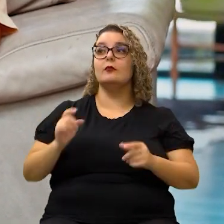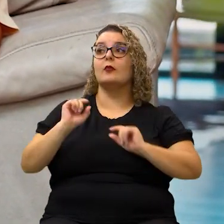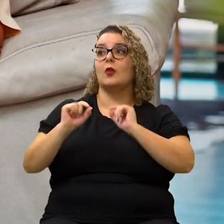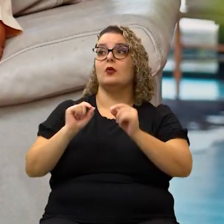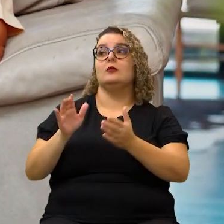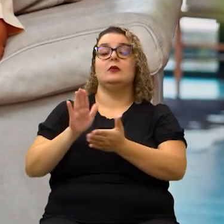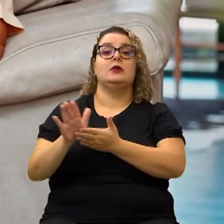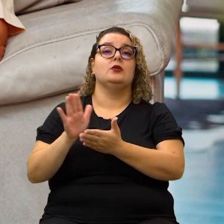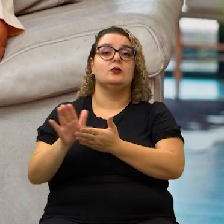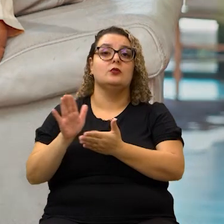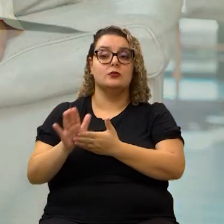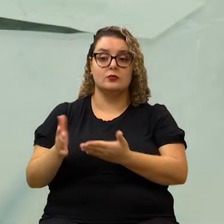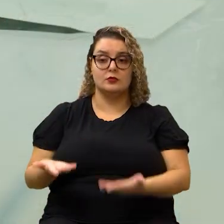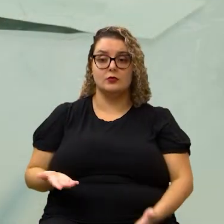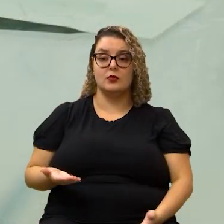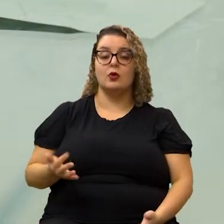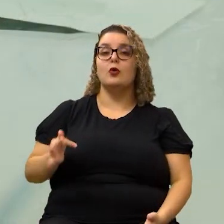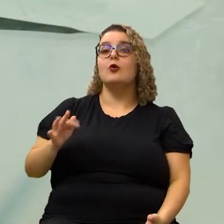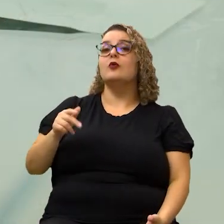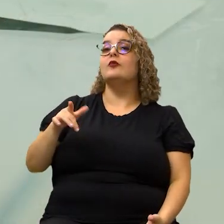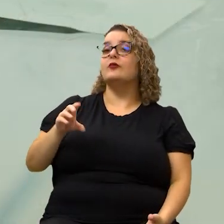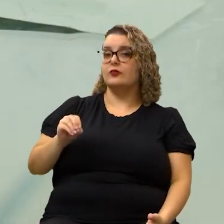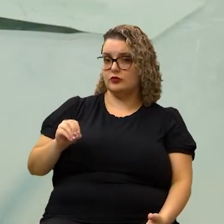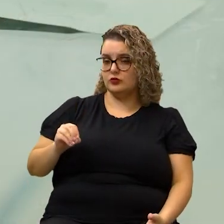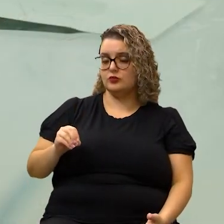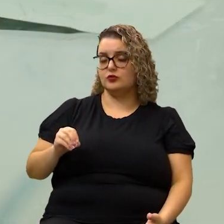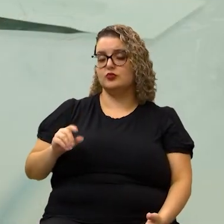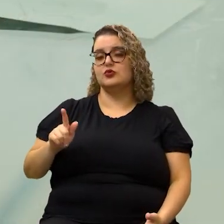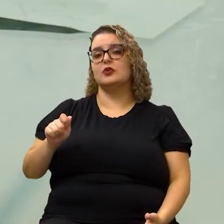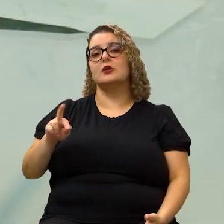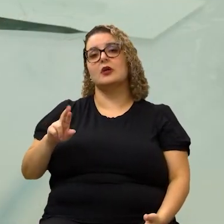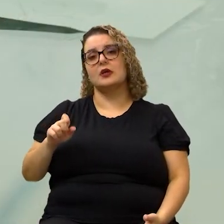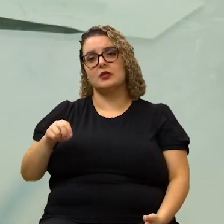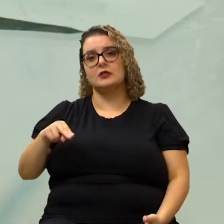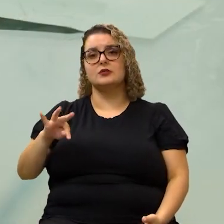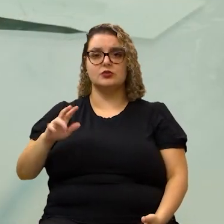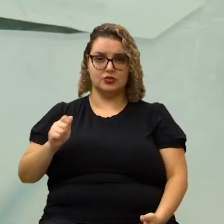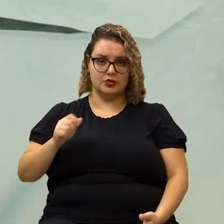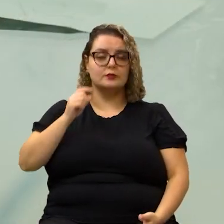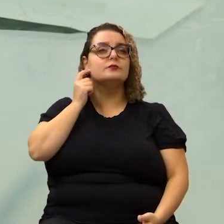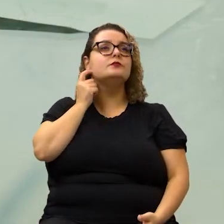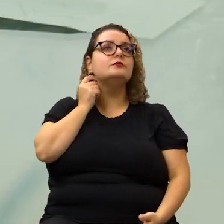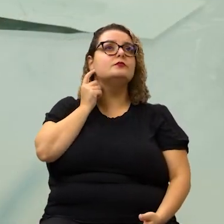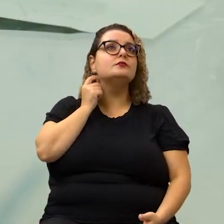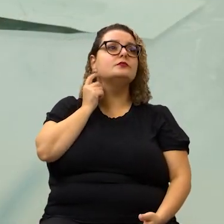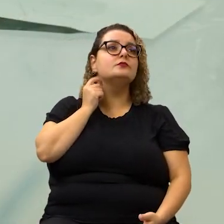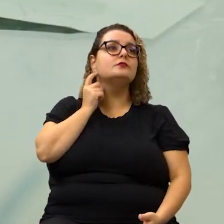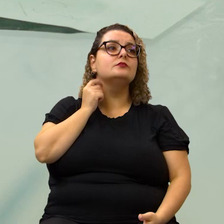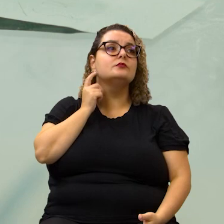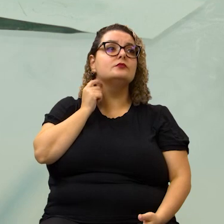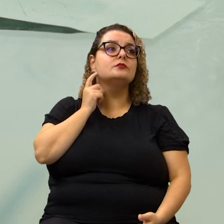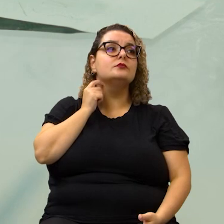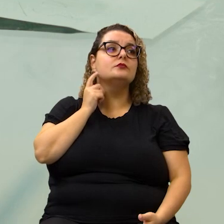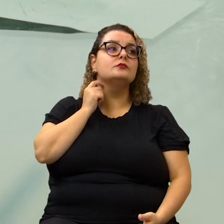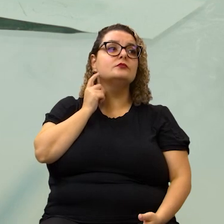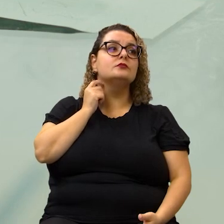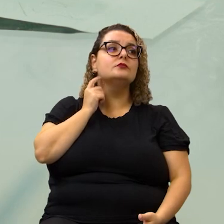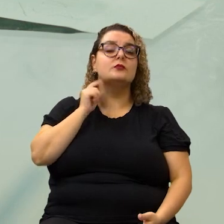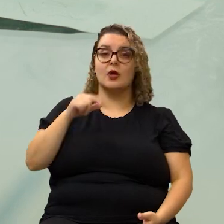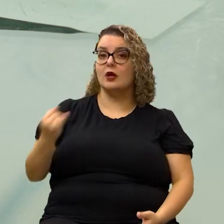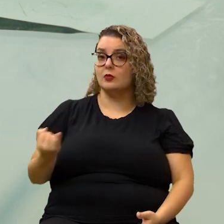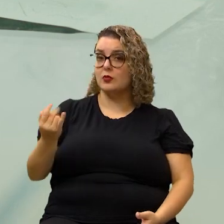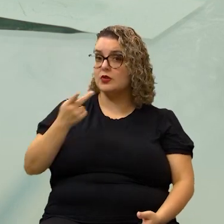que vai ter de custo? O custo do fundo de garantia. Então, cada funcionário tem o custo de fundo de garantia. Importante fazer uma ressalva aqui.